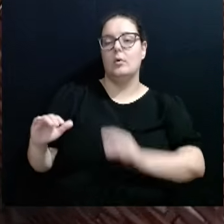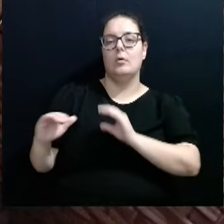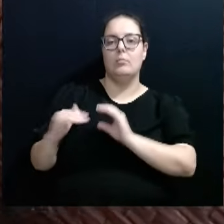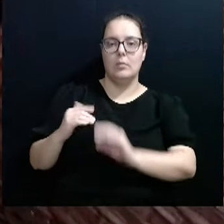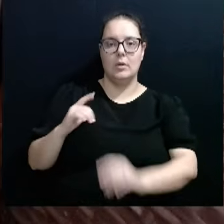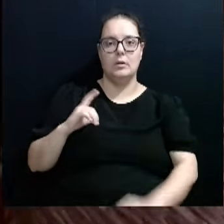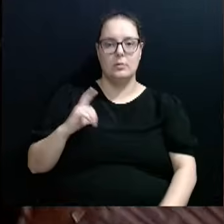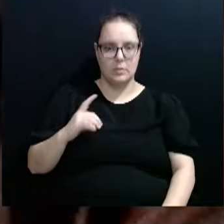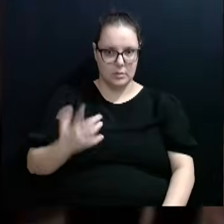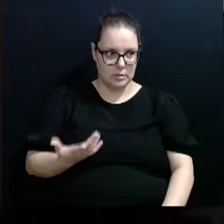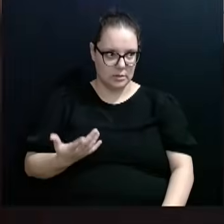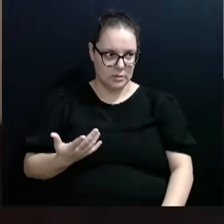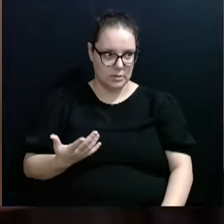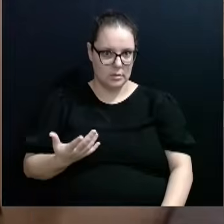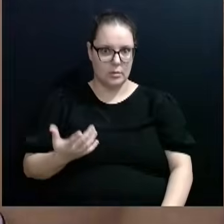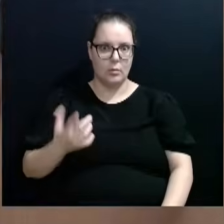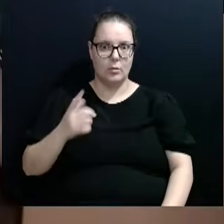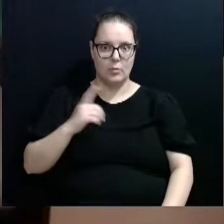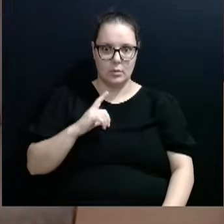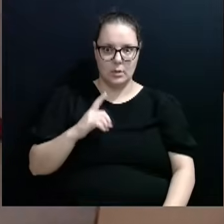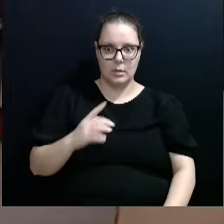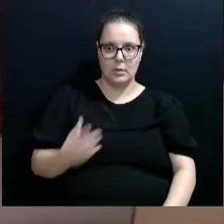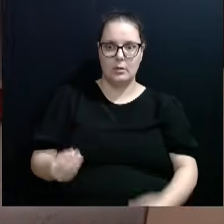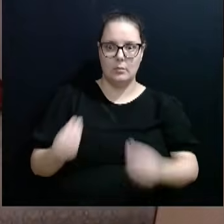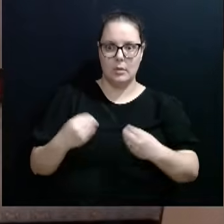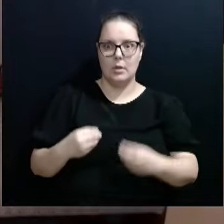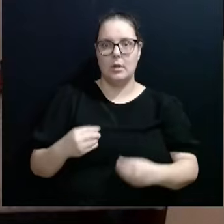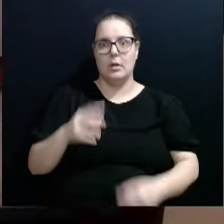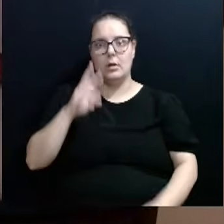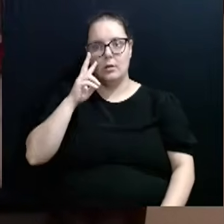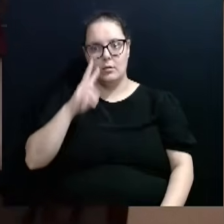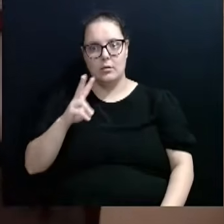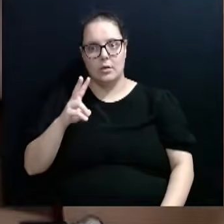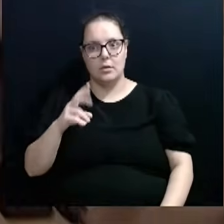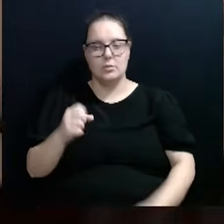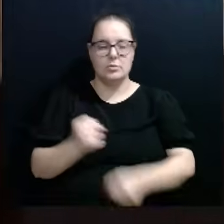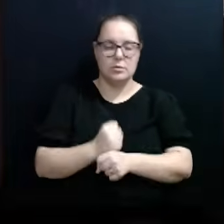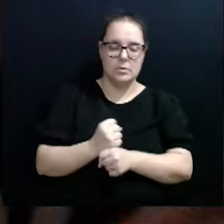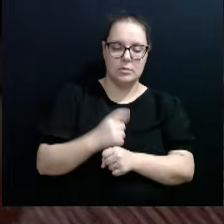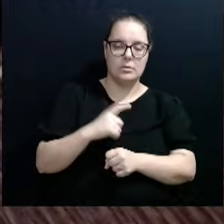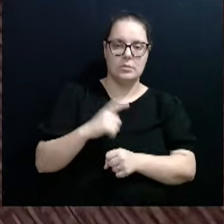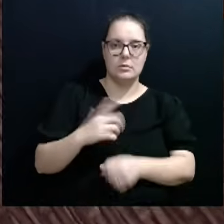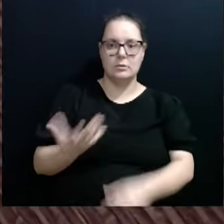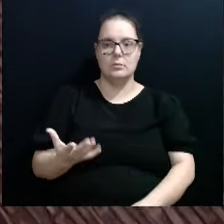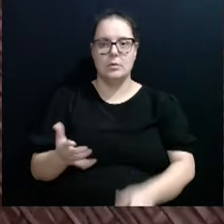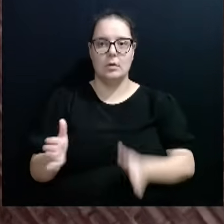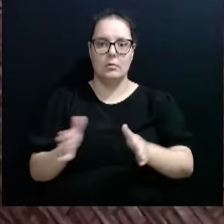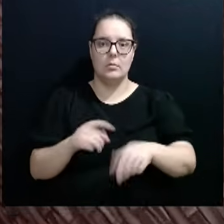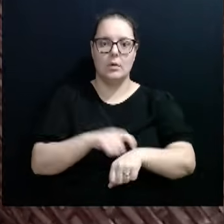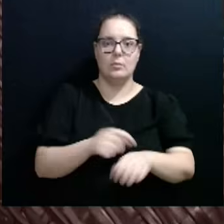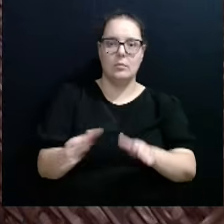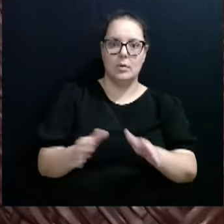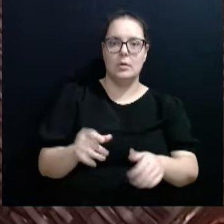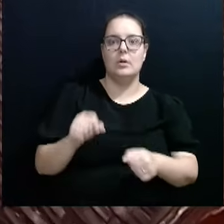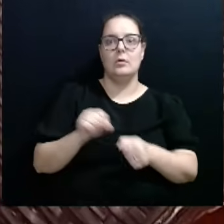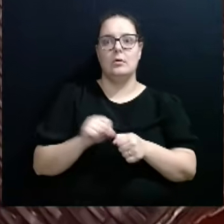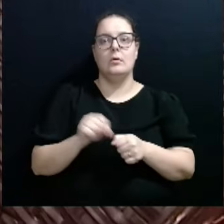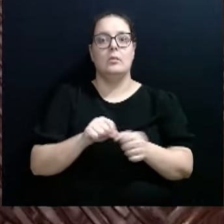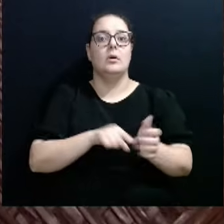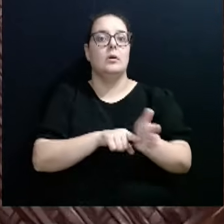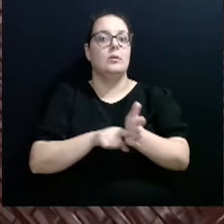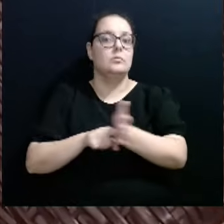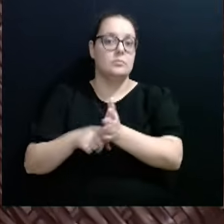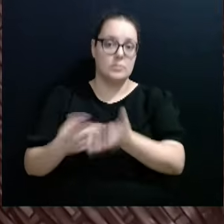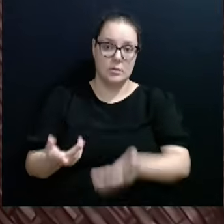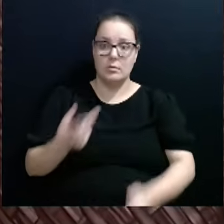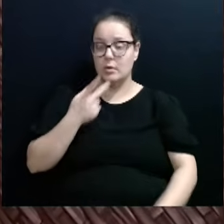aí eu vejo a idade, tudo, dá para eu já analisar pelo tempo, e aí eu faço uma pesquisa e falo, olha, sua peça